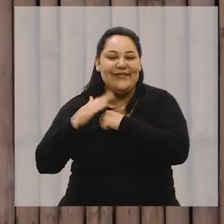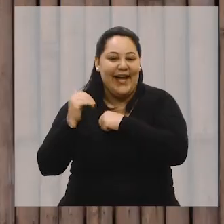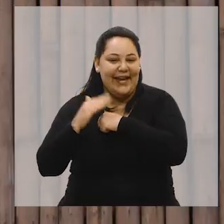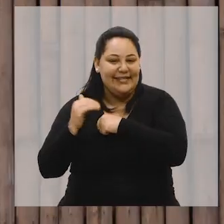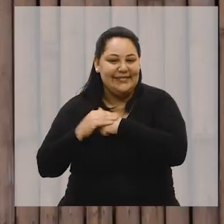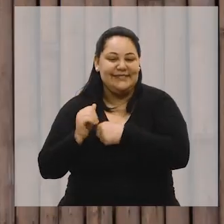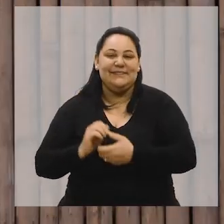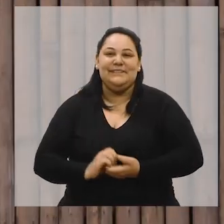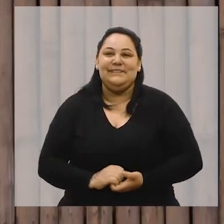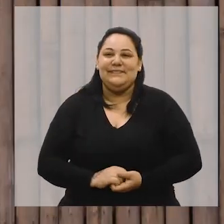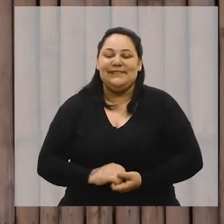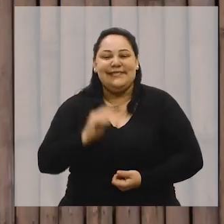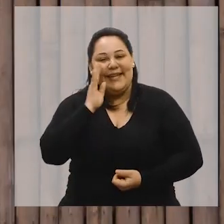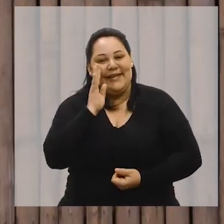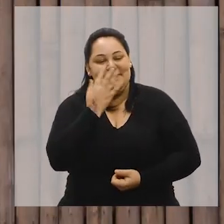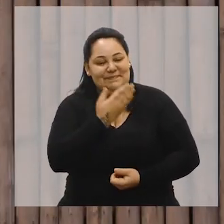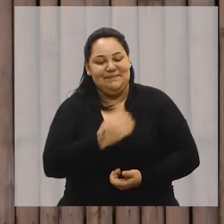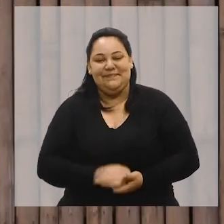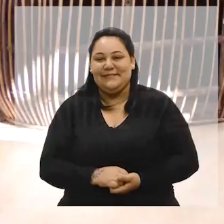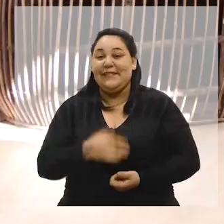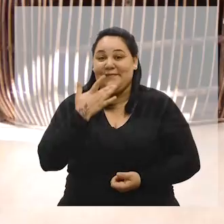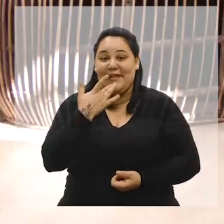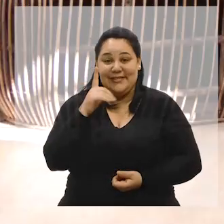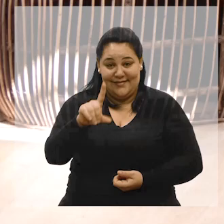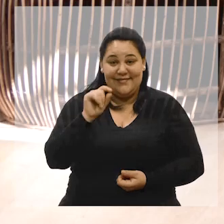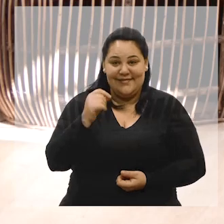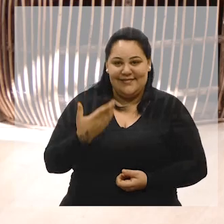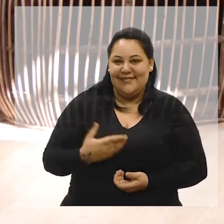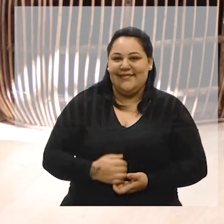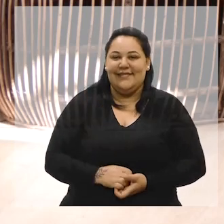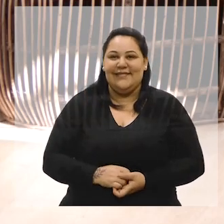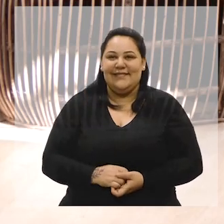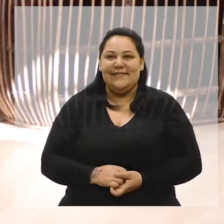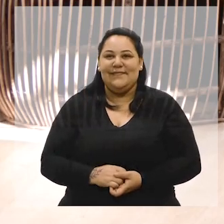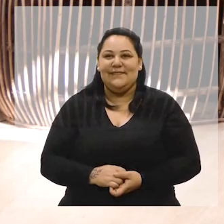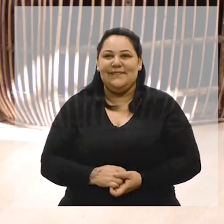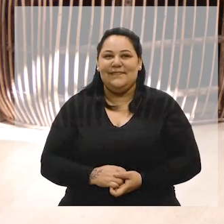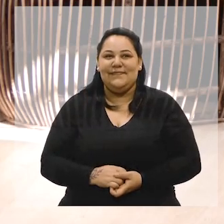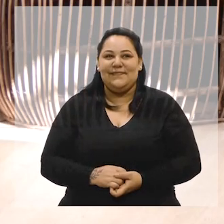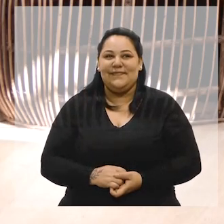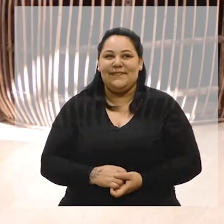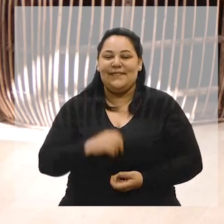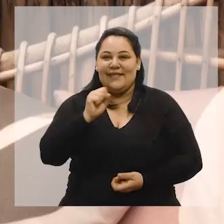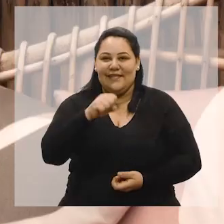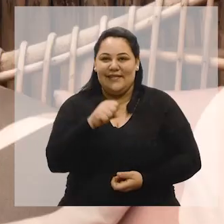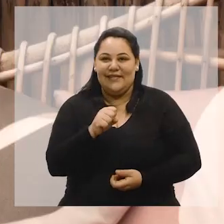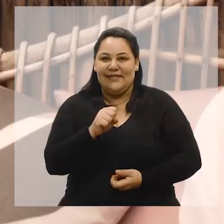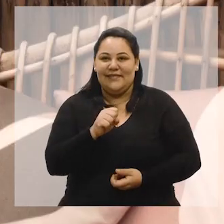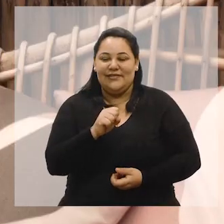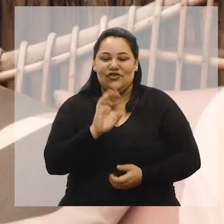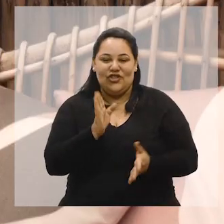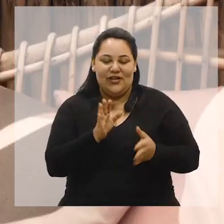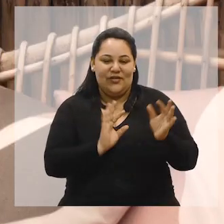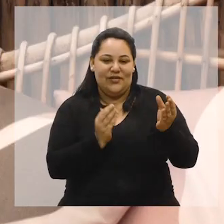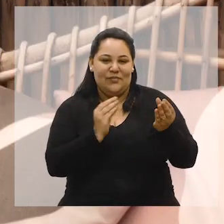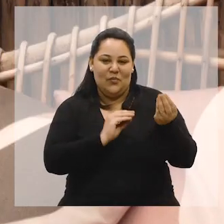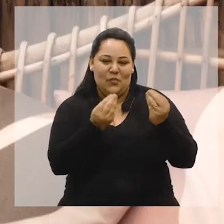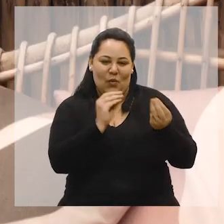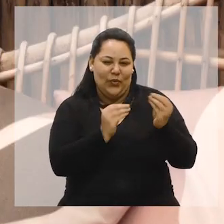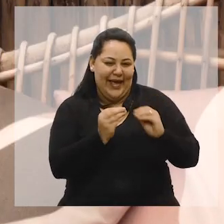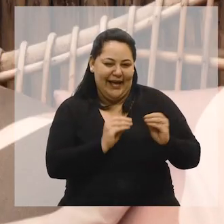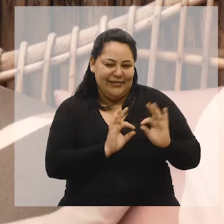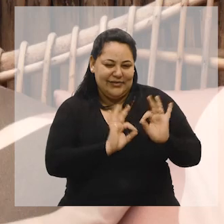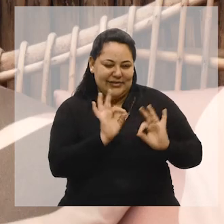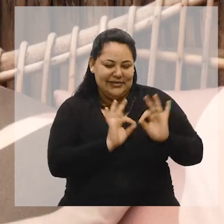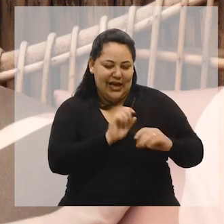carinho. Ah, que legal. Então foi fácil a escolha. Foi. Eu já tinha ela mais ou menos montada na minha cabeça, assim. Daí,